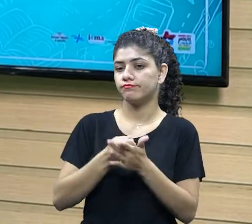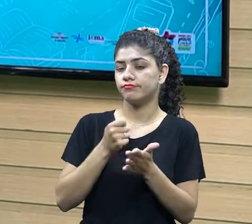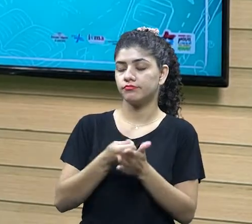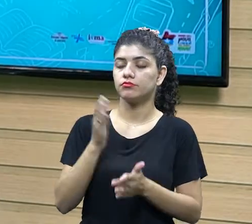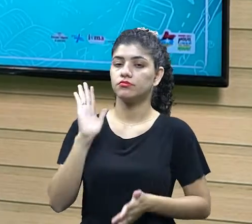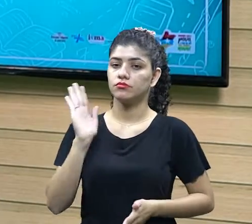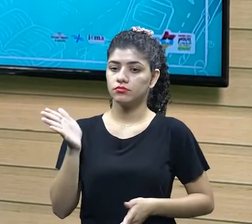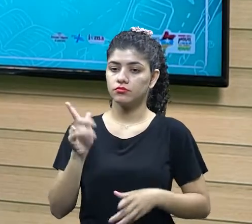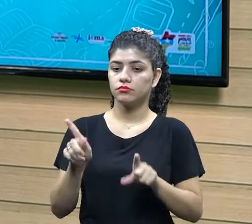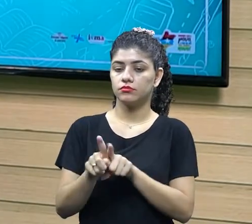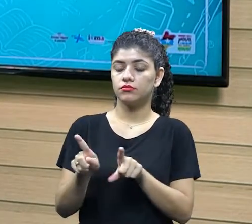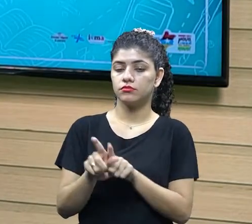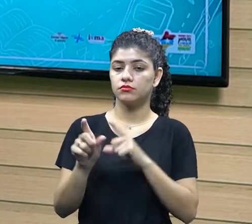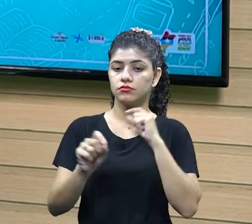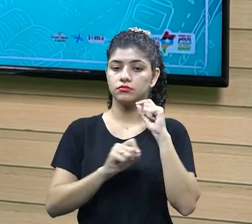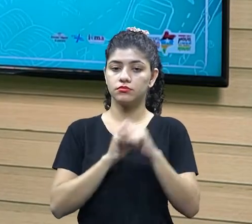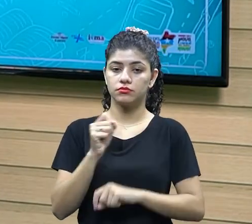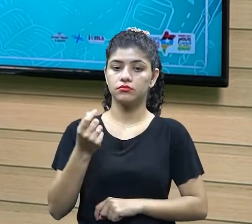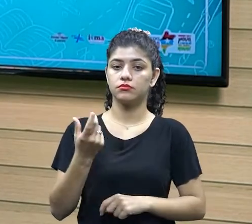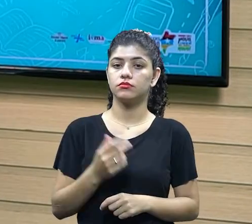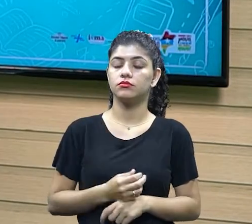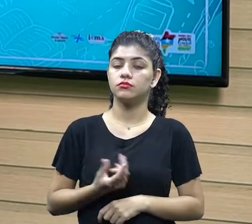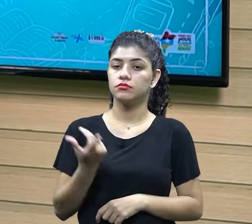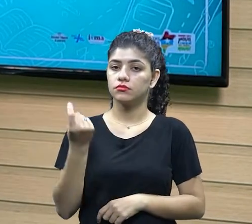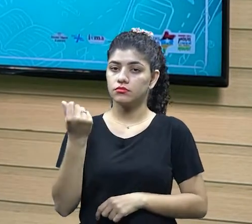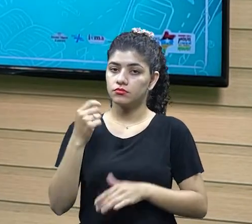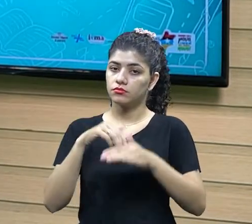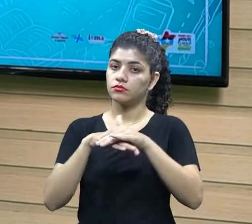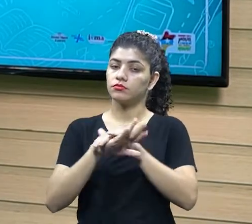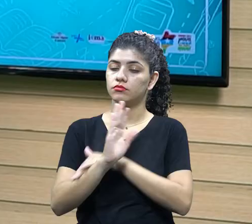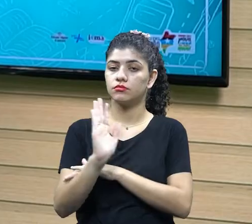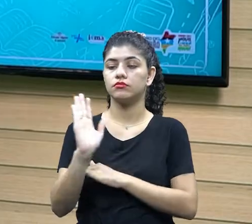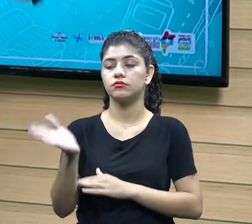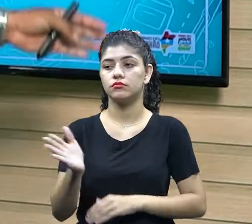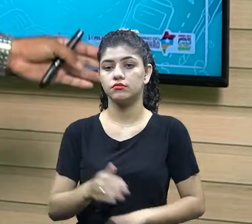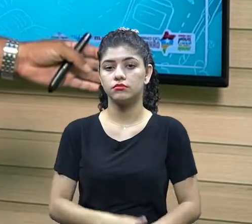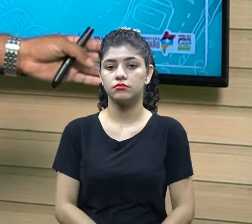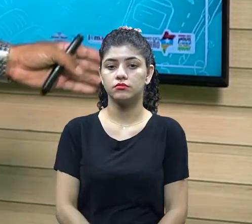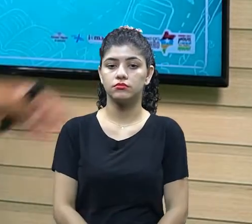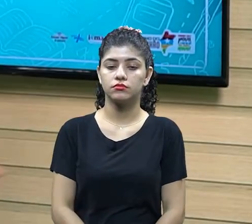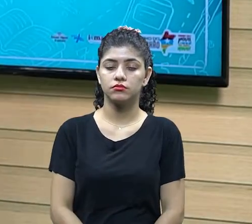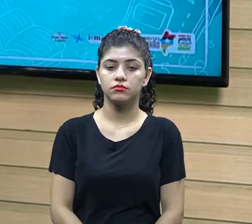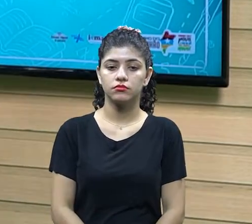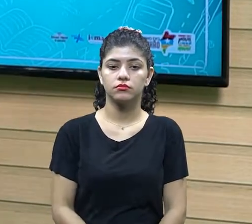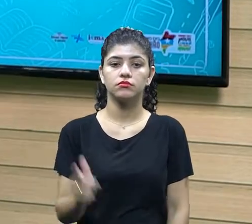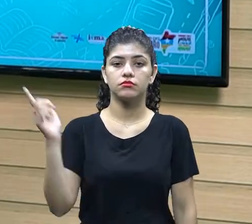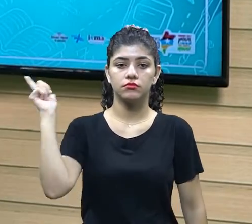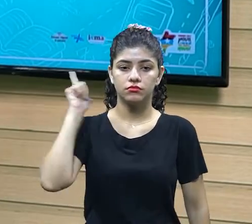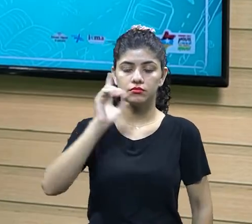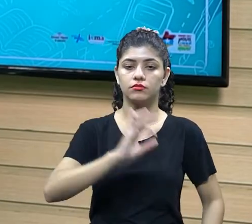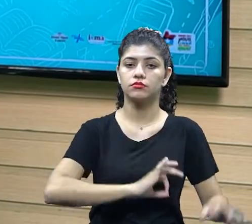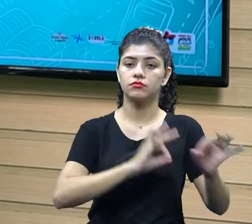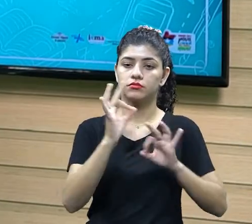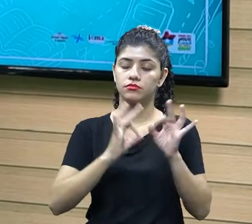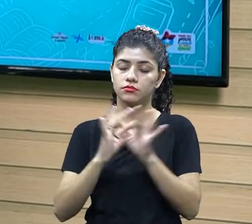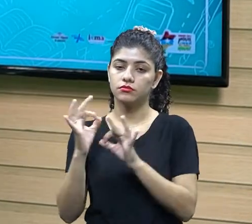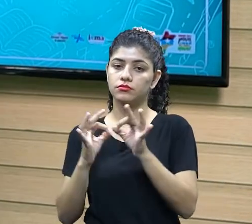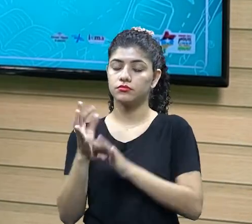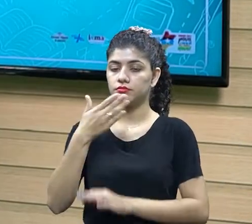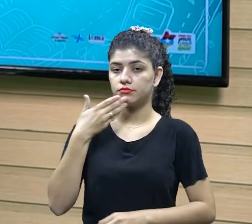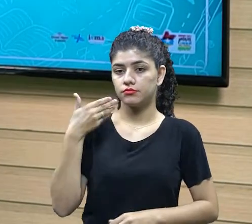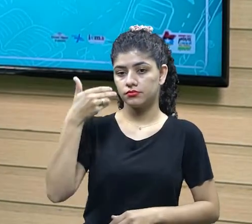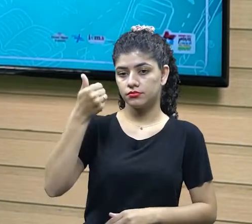com todas as suas despesas pagas, certo? E ainda com a sua reserva de emergência garantida, e assim